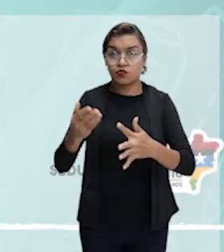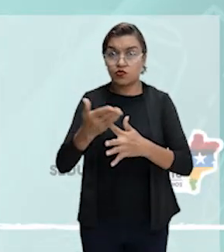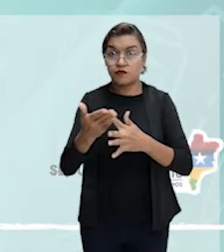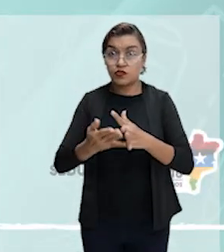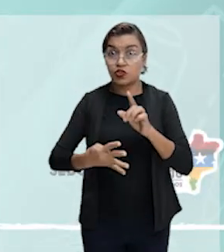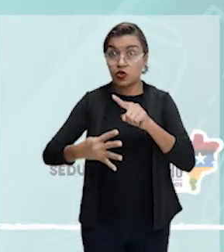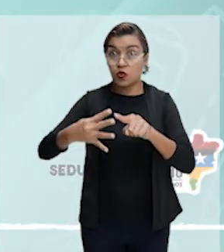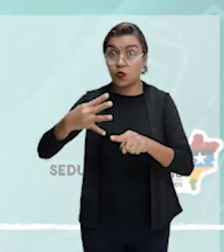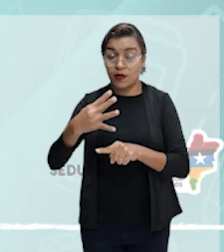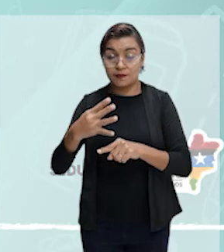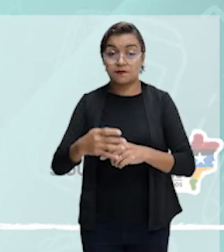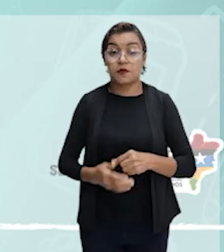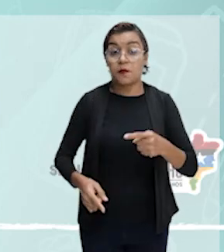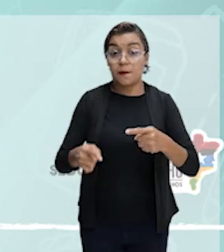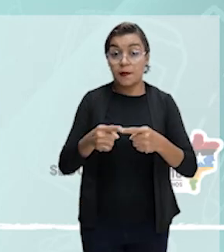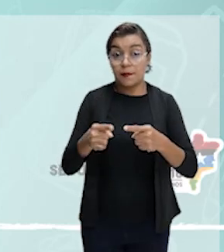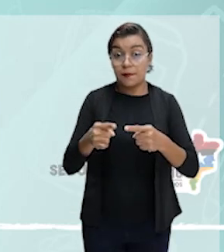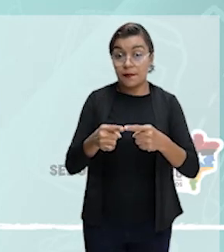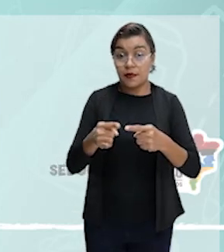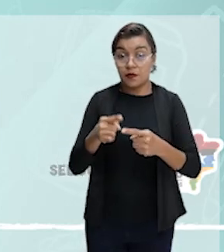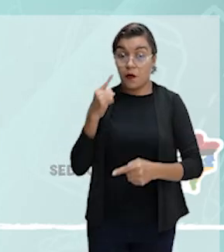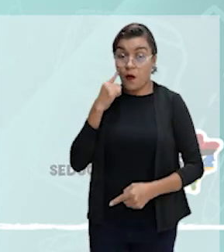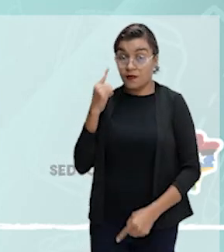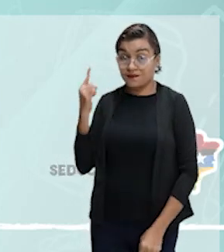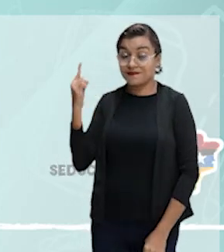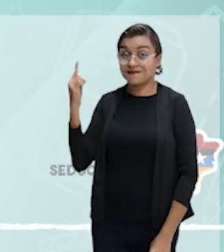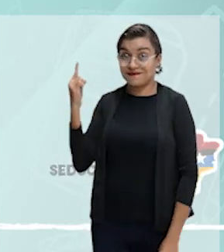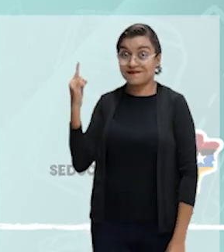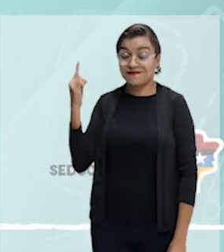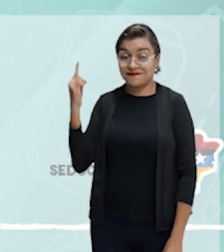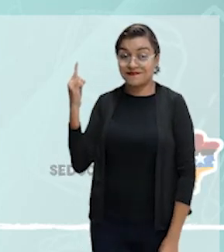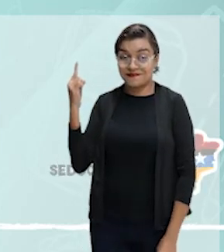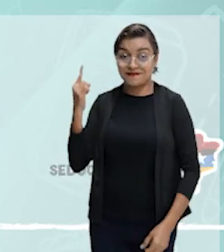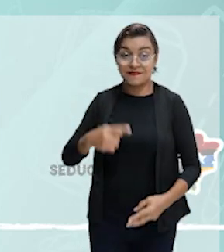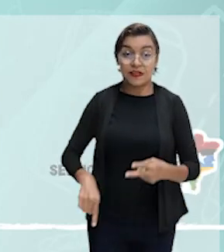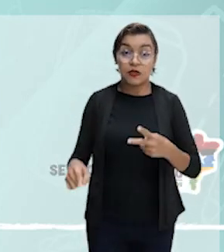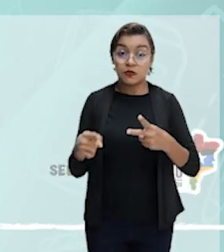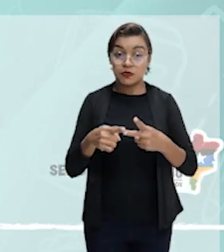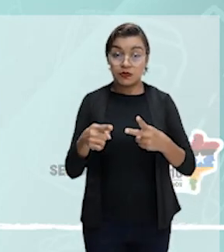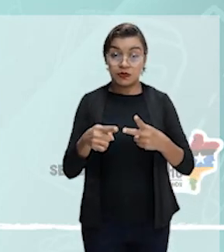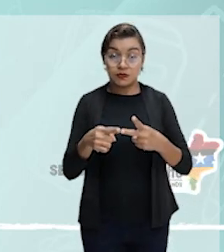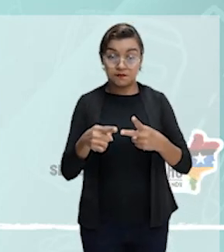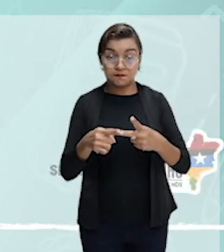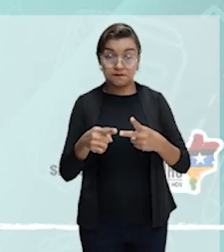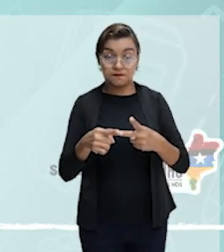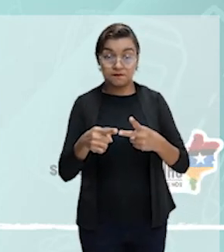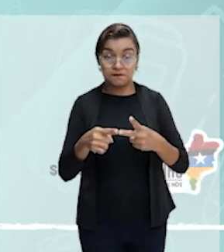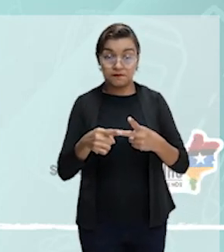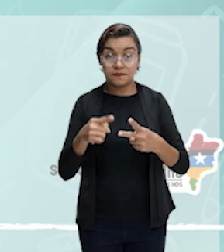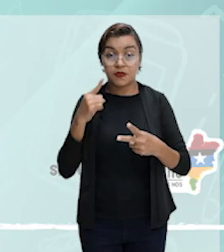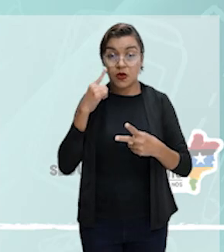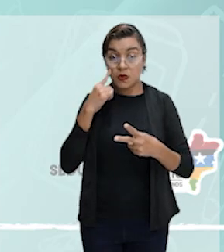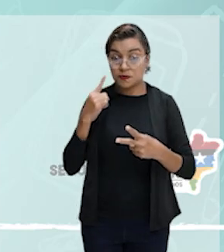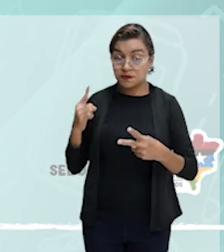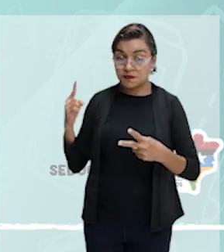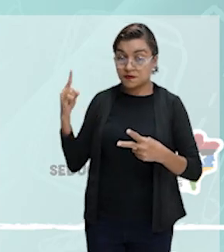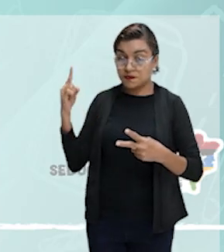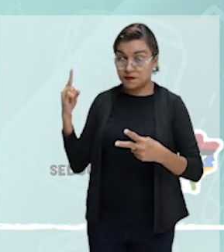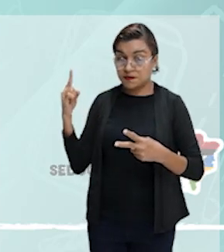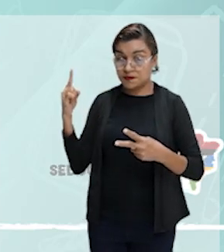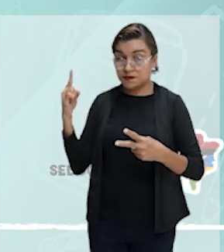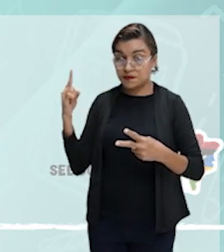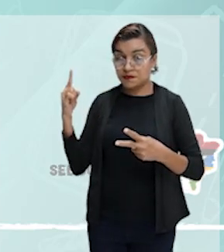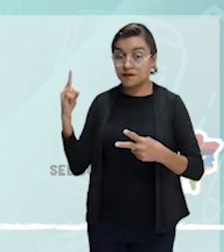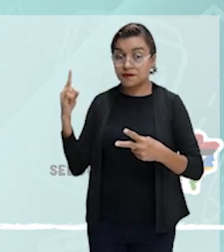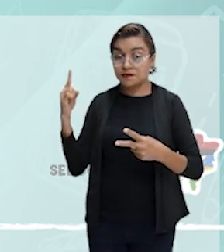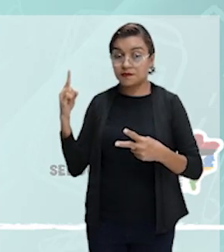No primeiro, eu vou lembrar para você o que são movimentos sociais contemporâneos, vou citar as características outra vez